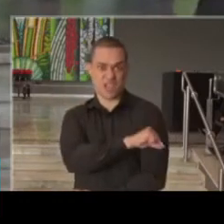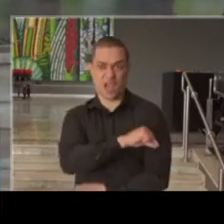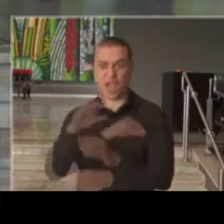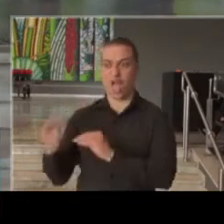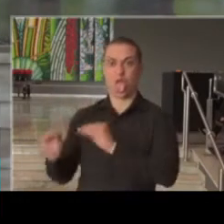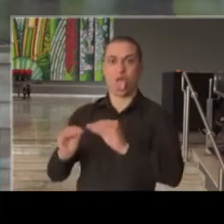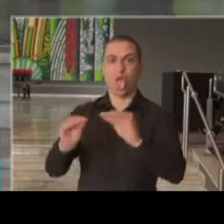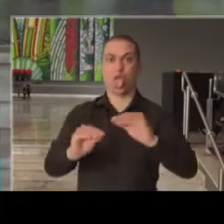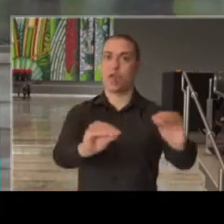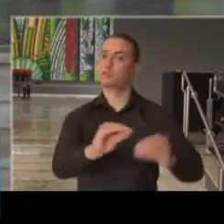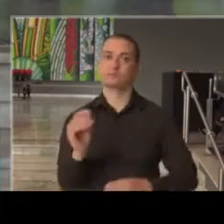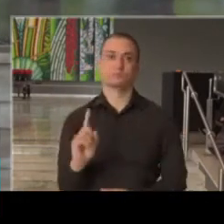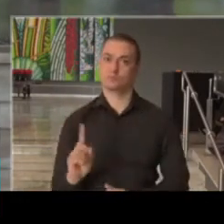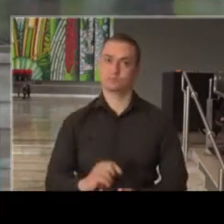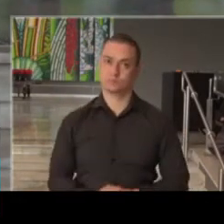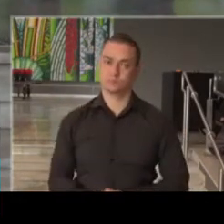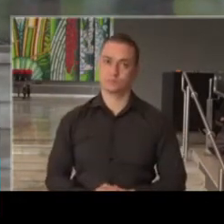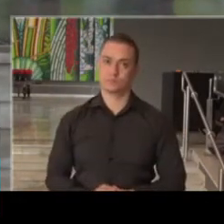adiada.